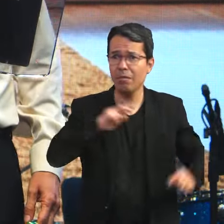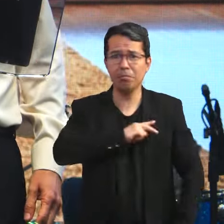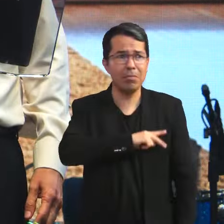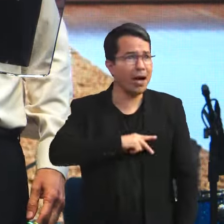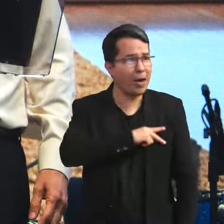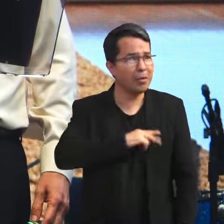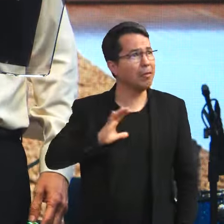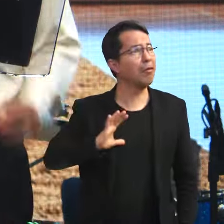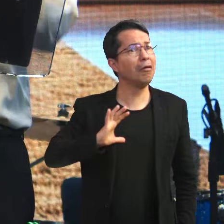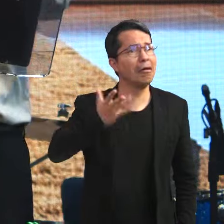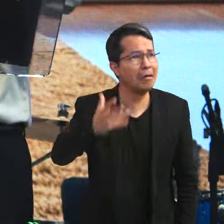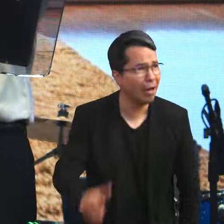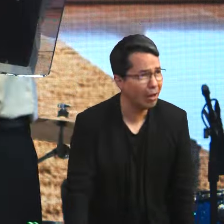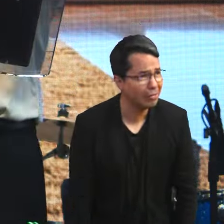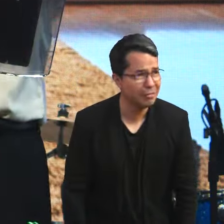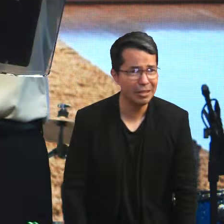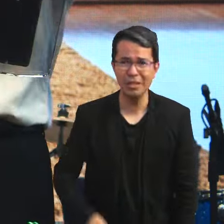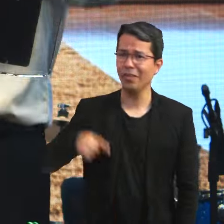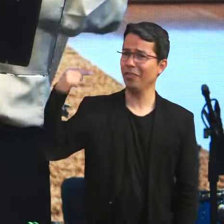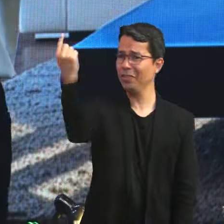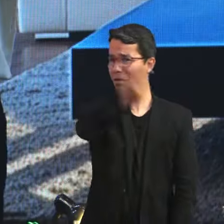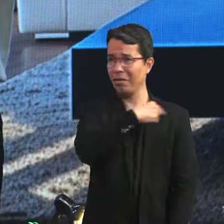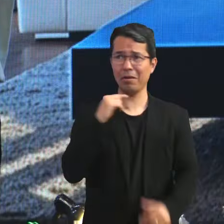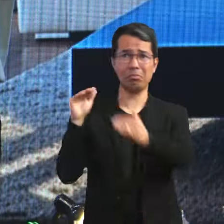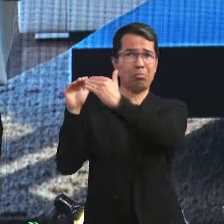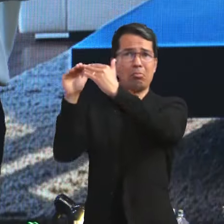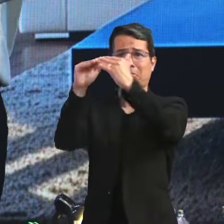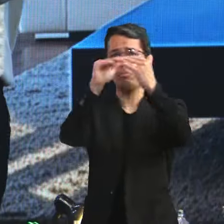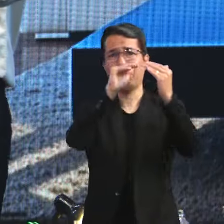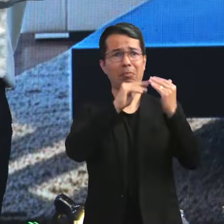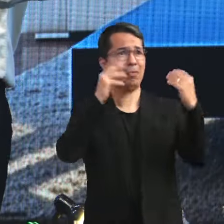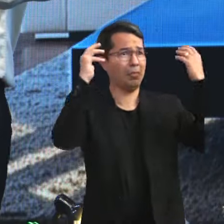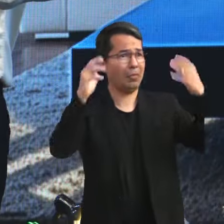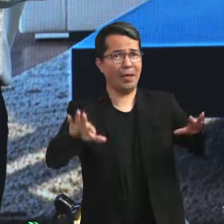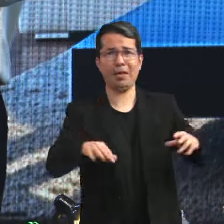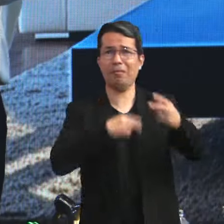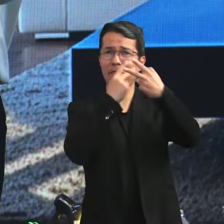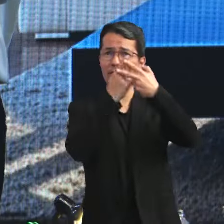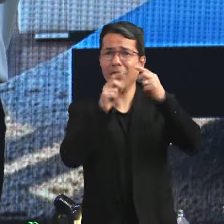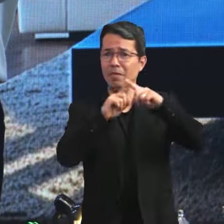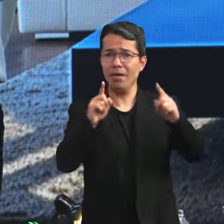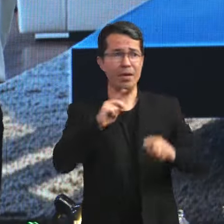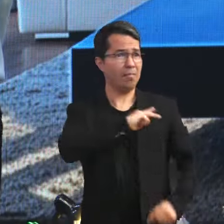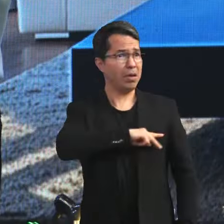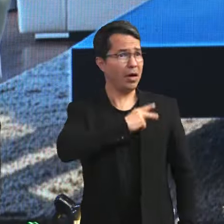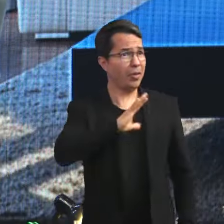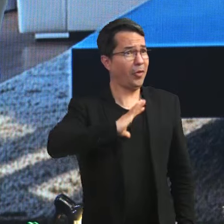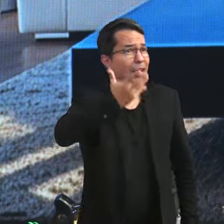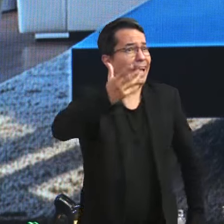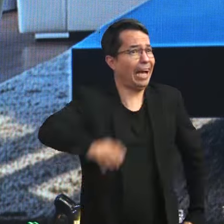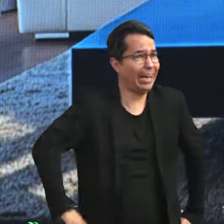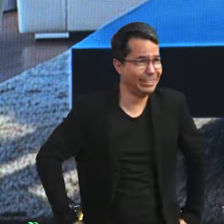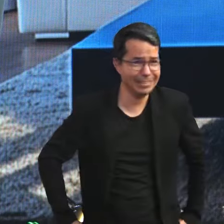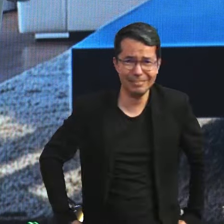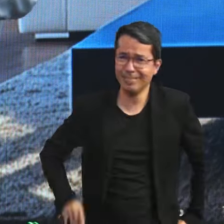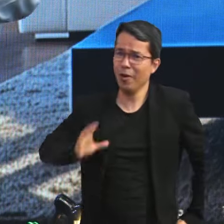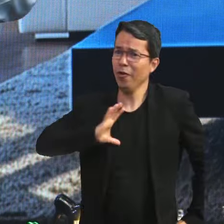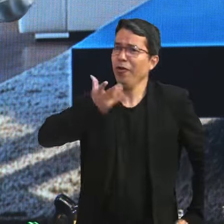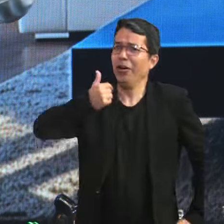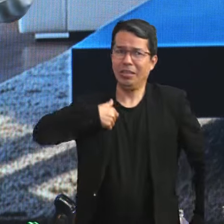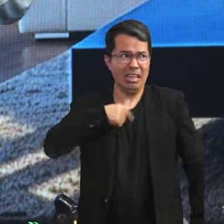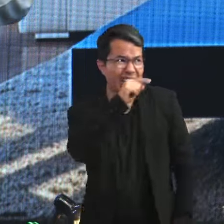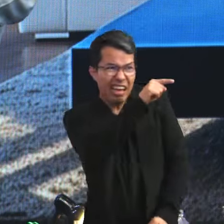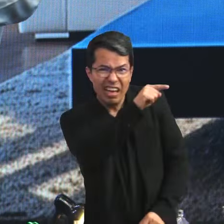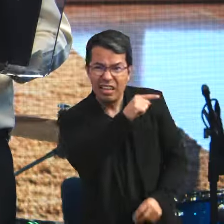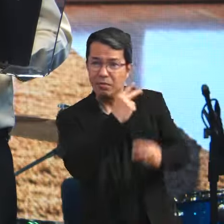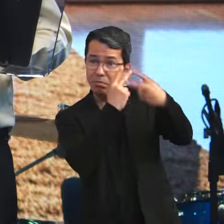ningém passar porá queit srit Santo pao espírit